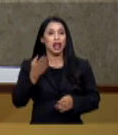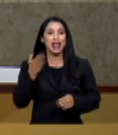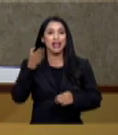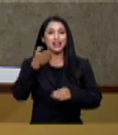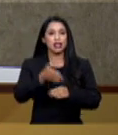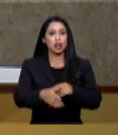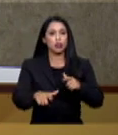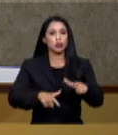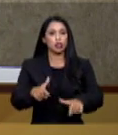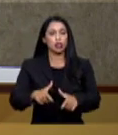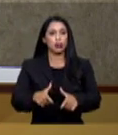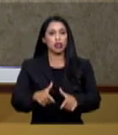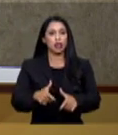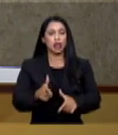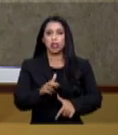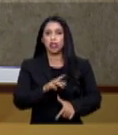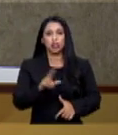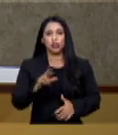público possam ser